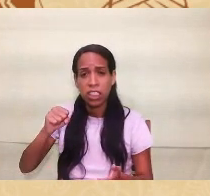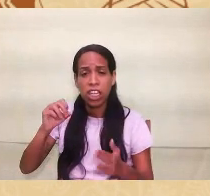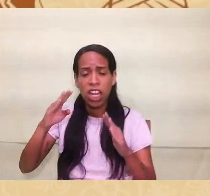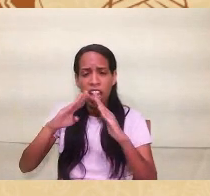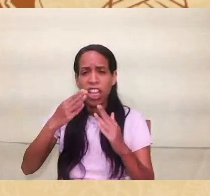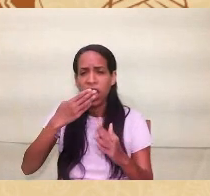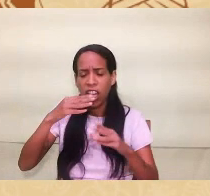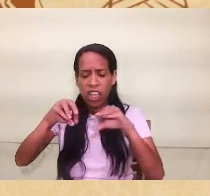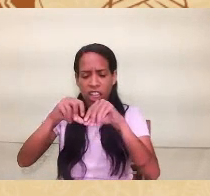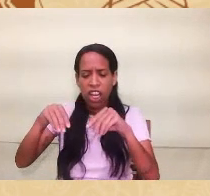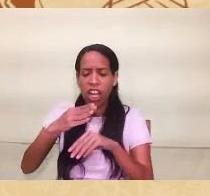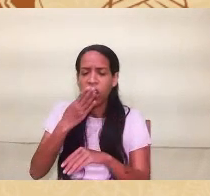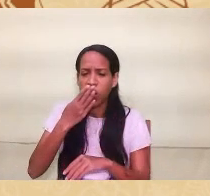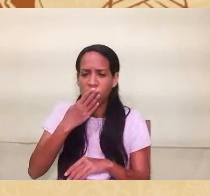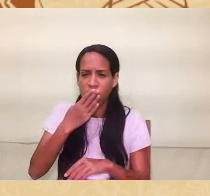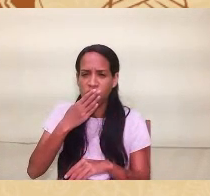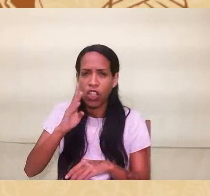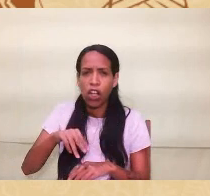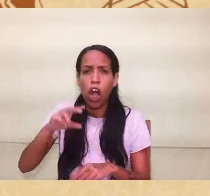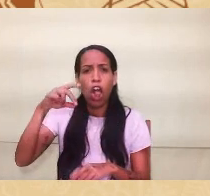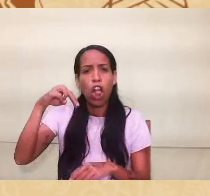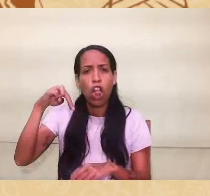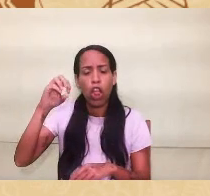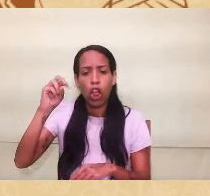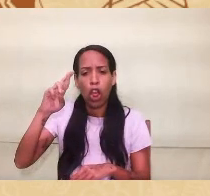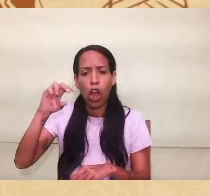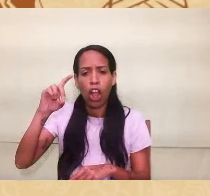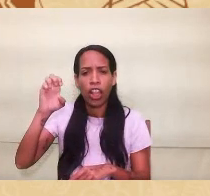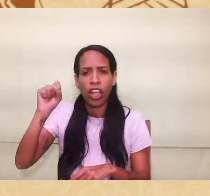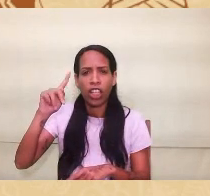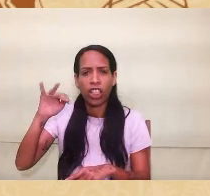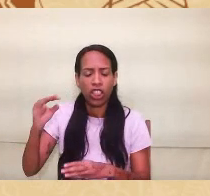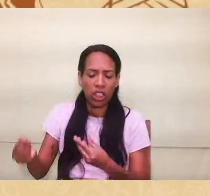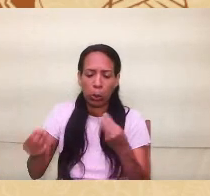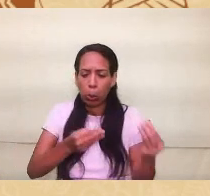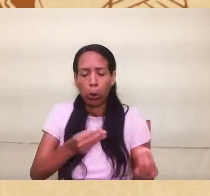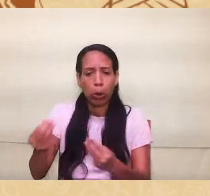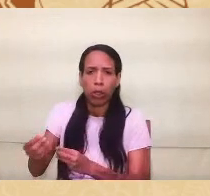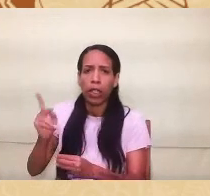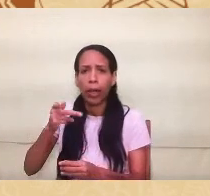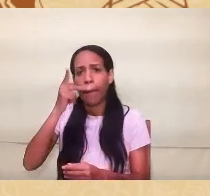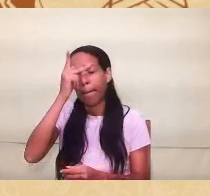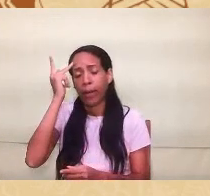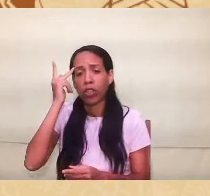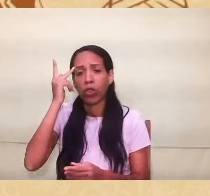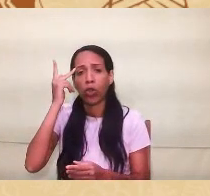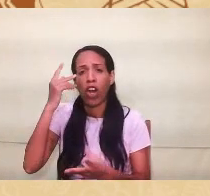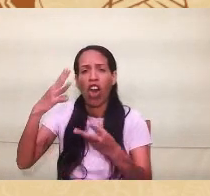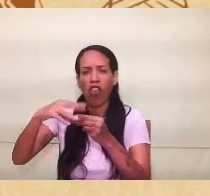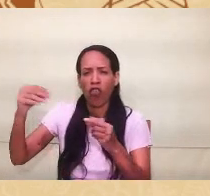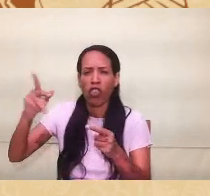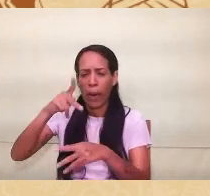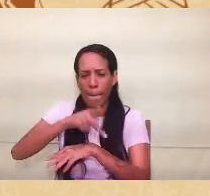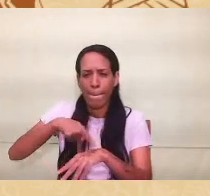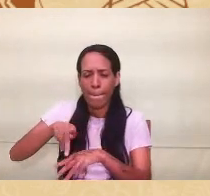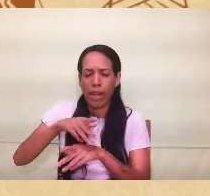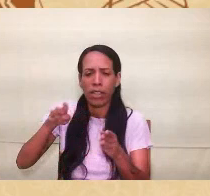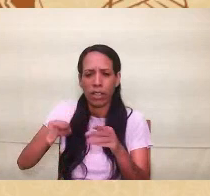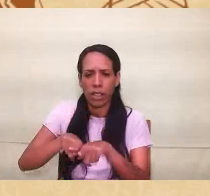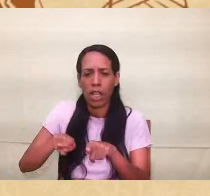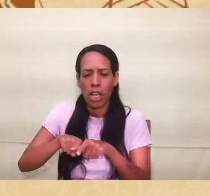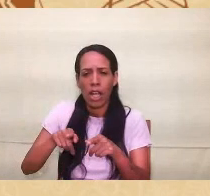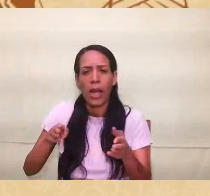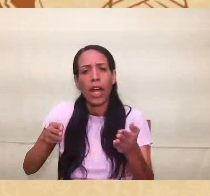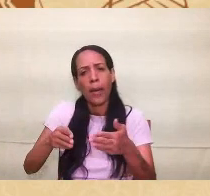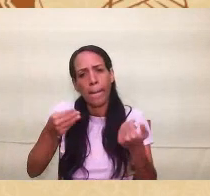quilombola, negra, nordestina, migrante, imigrante e de pessoas refugiadas. A gente pede a licença ao povo